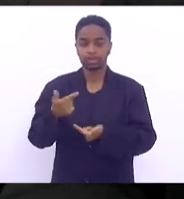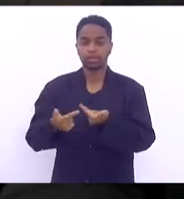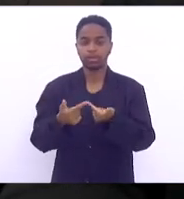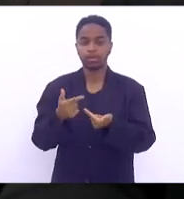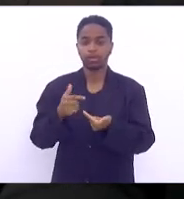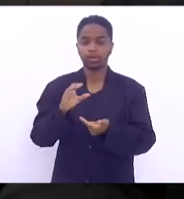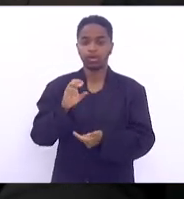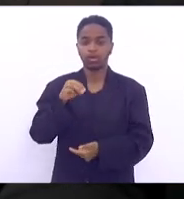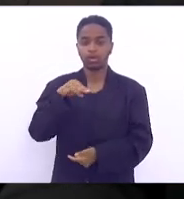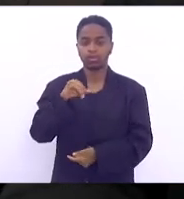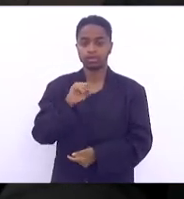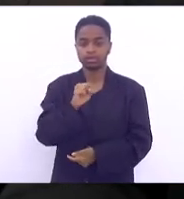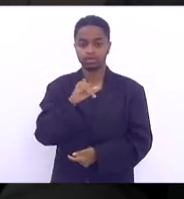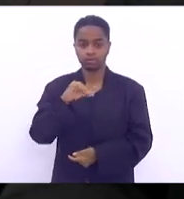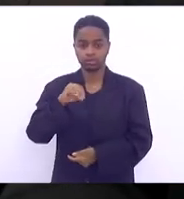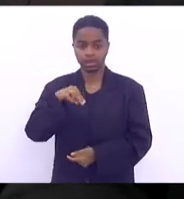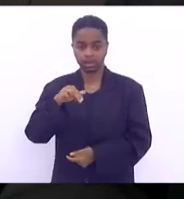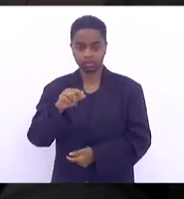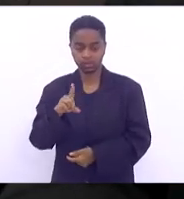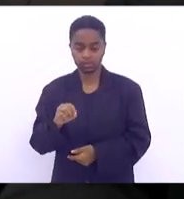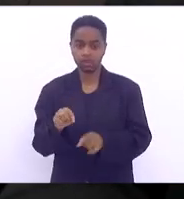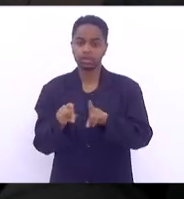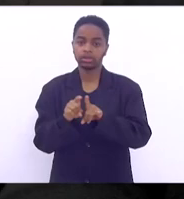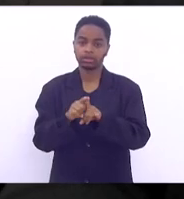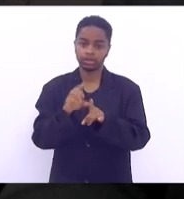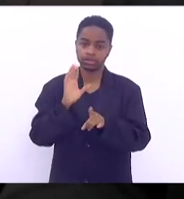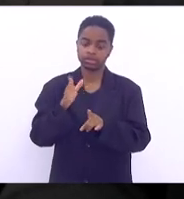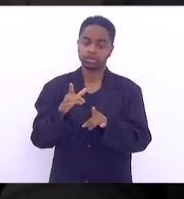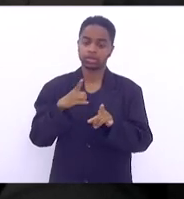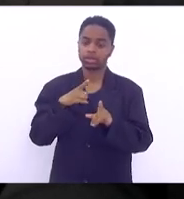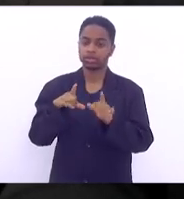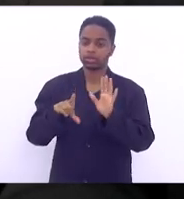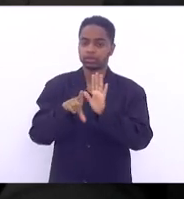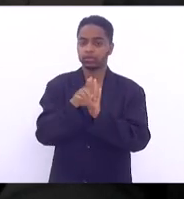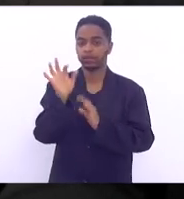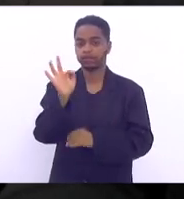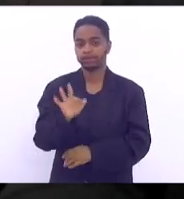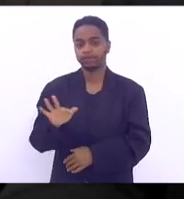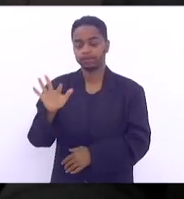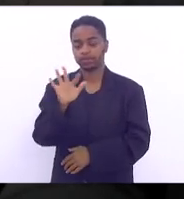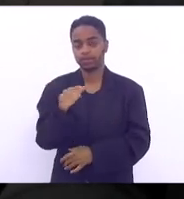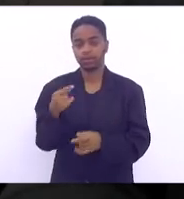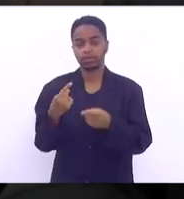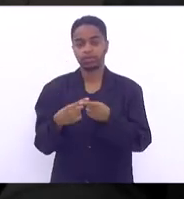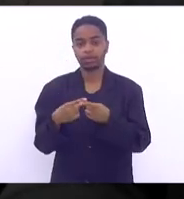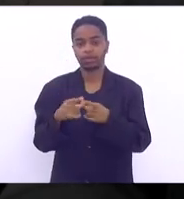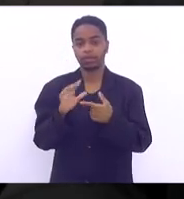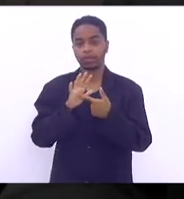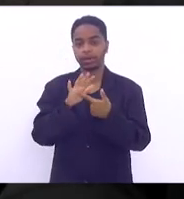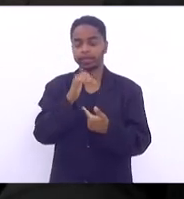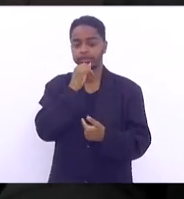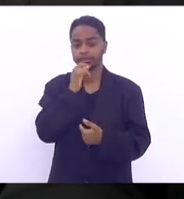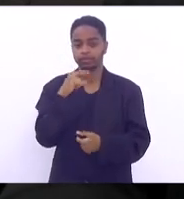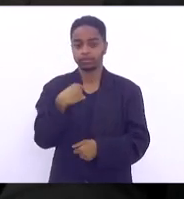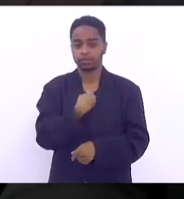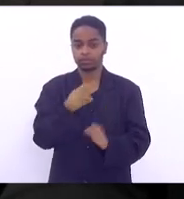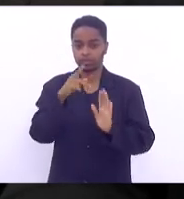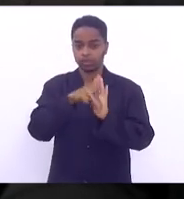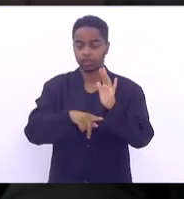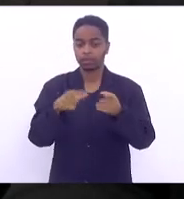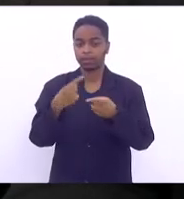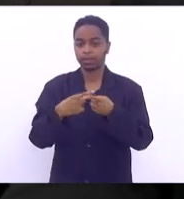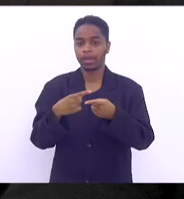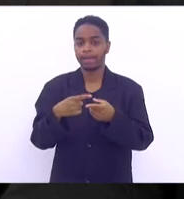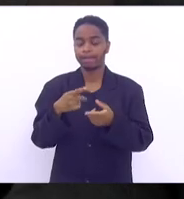suplementar ao que já está previsto na legislação federal, que é exatamente o mesmo exemplo desse nosso projeto aqui. A pessoa só vai